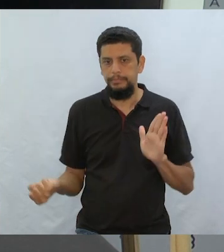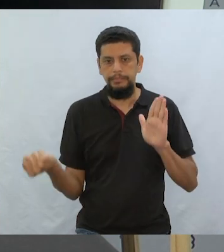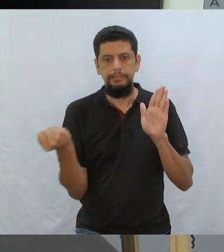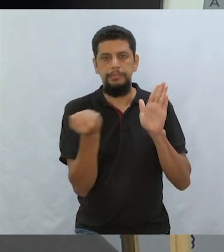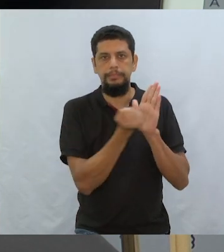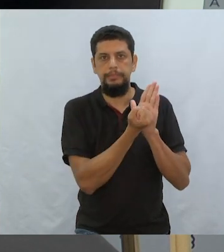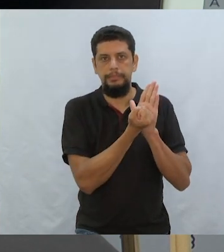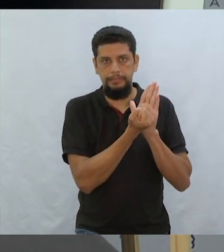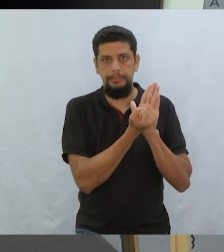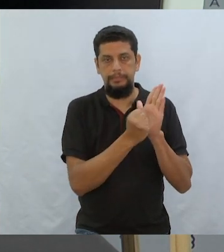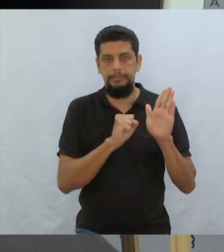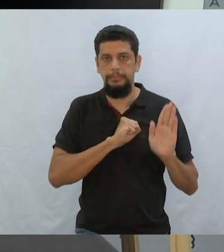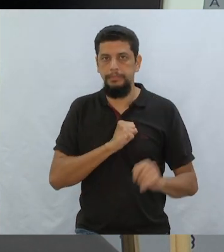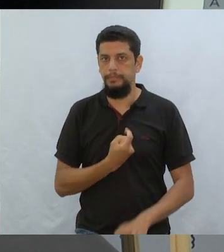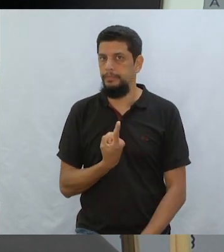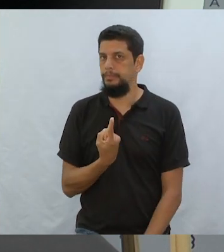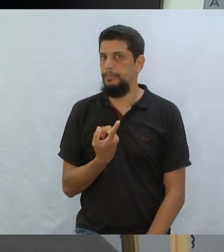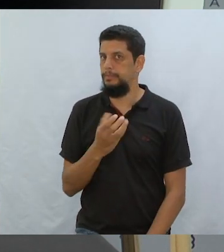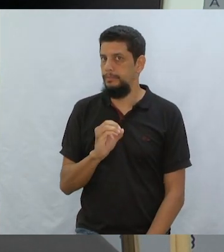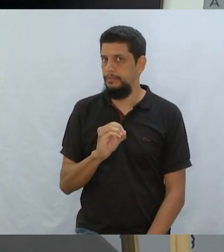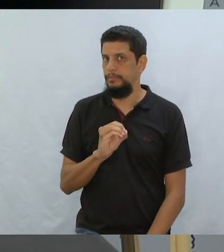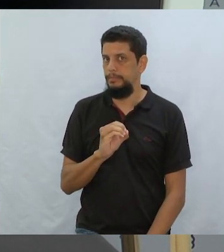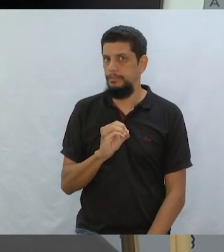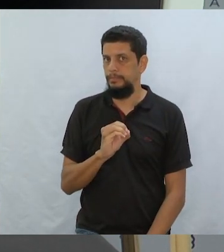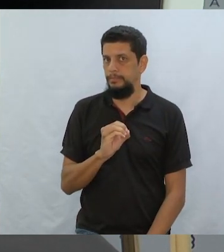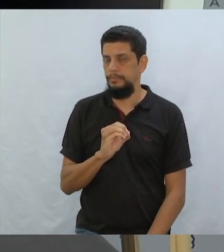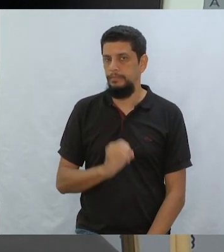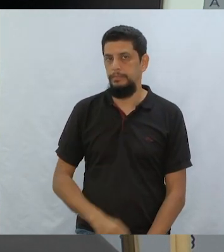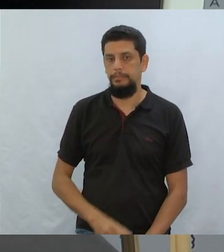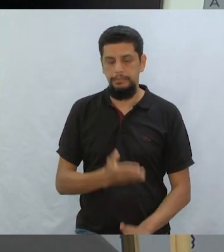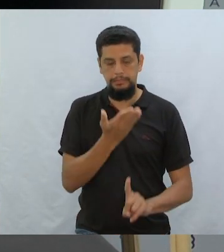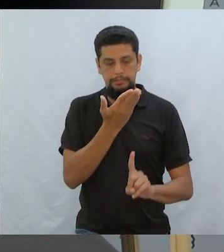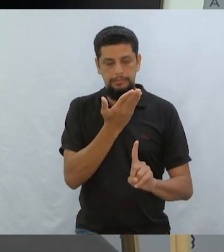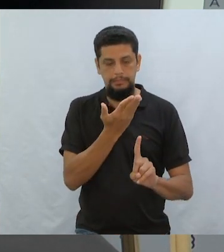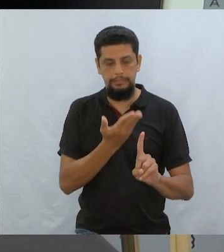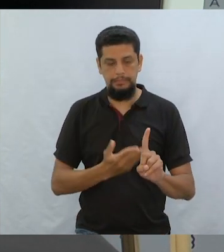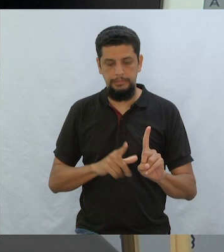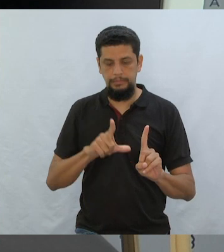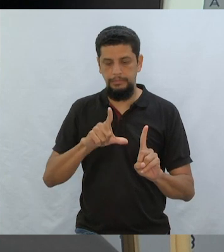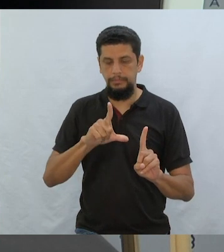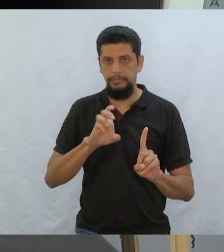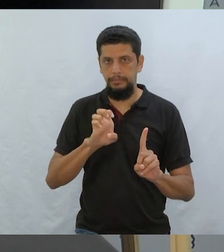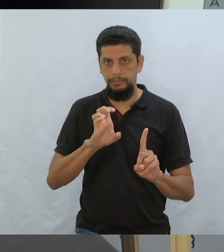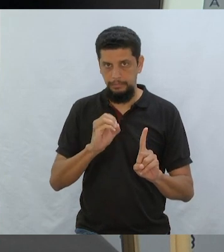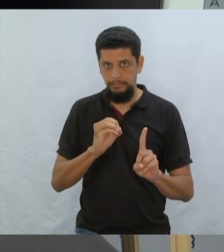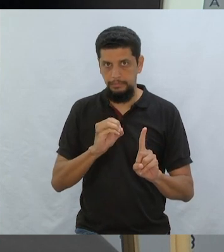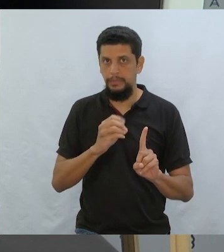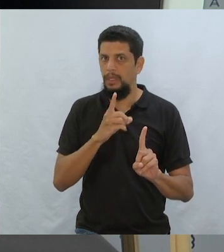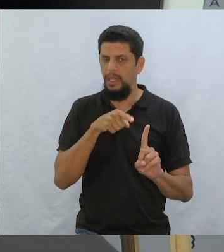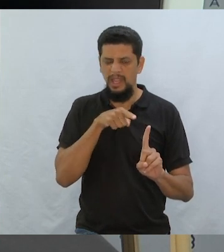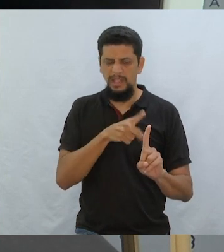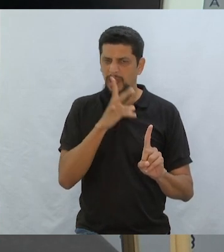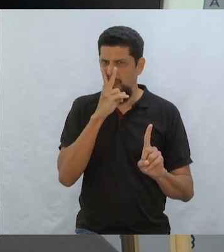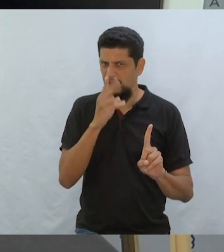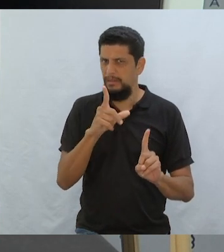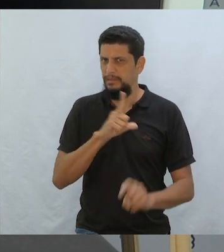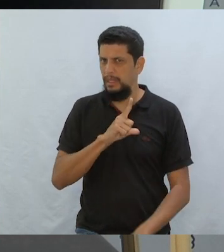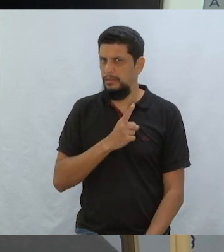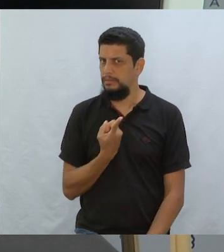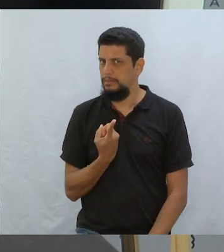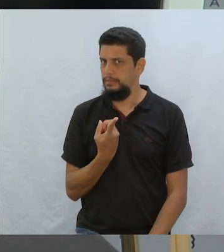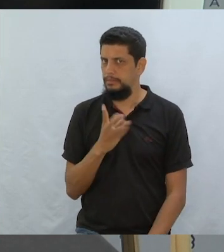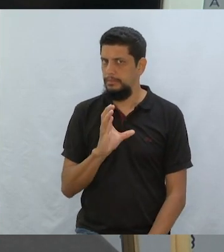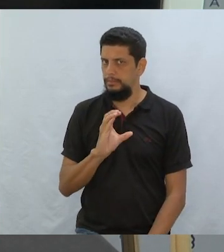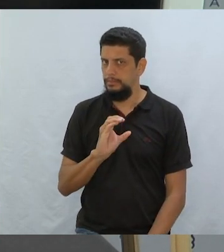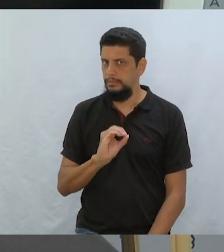marcar aqui o número 10, que é o Léo, representado pela bolinha vermelha. Então, ele acha que tem 10